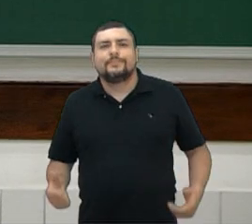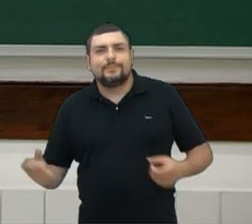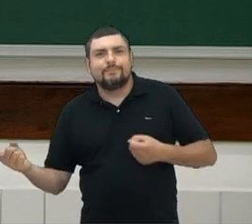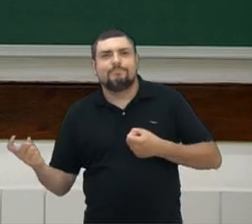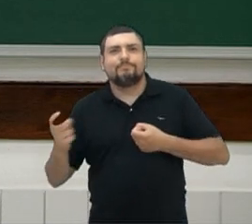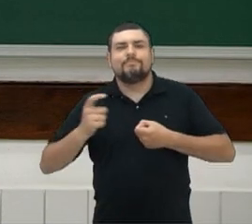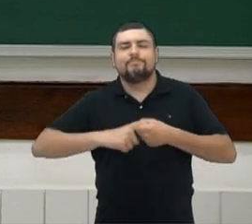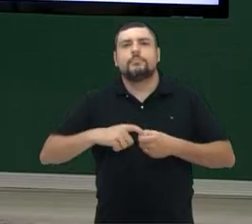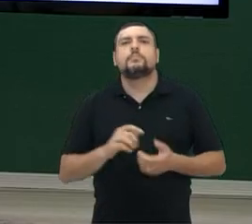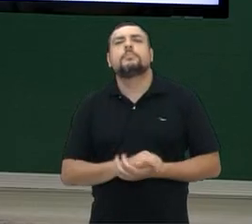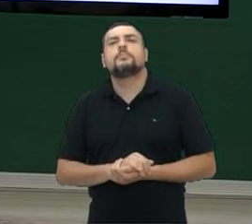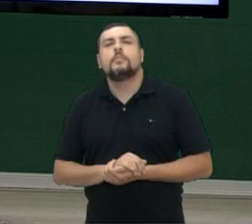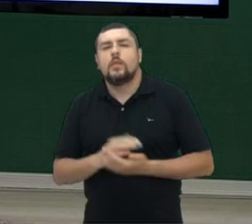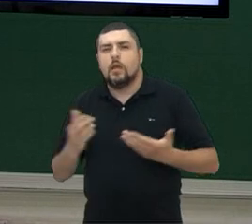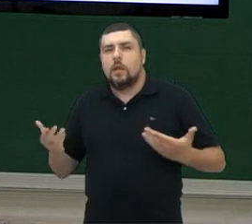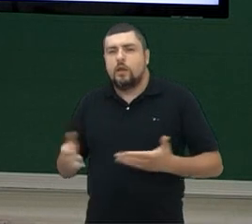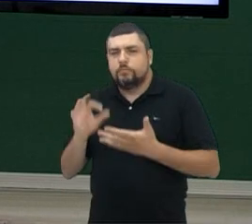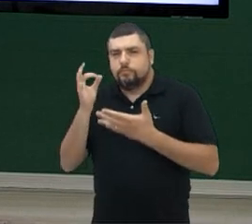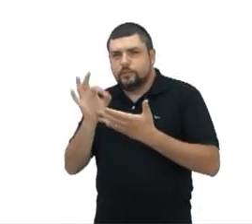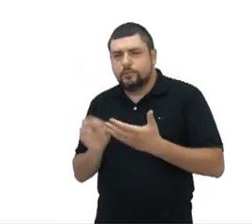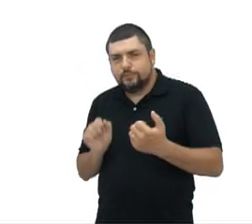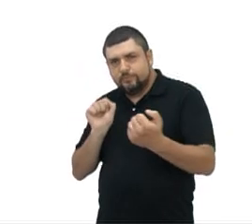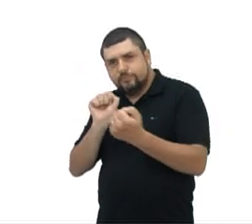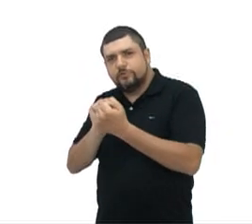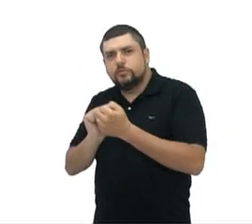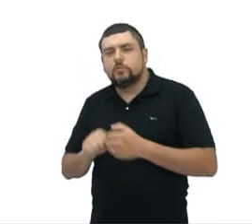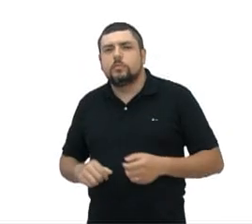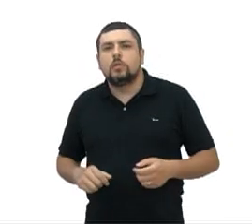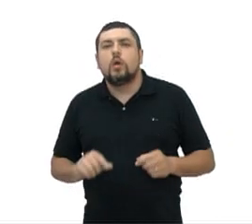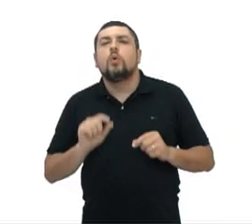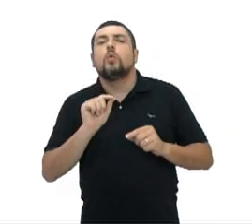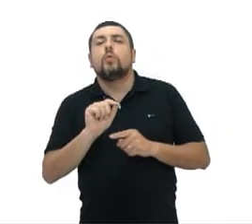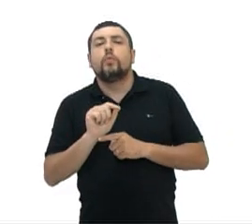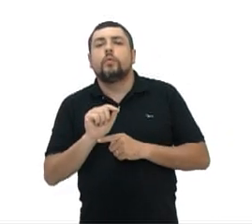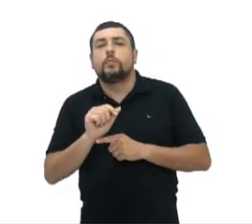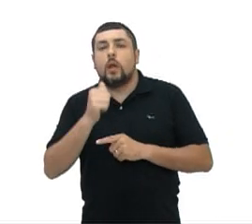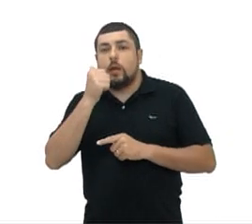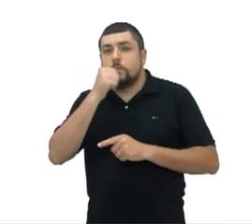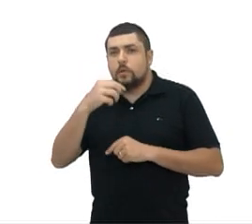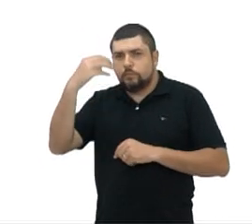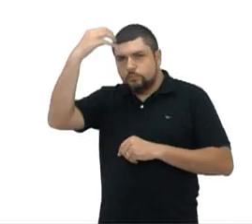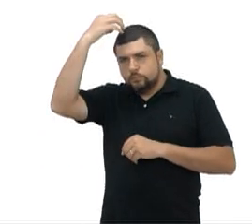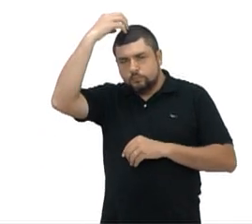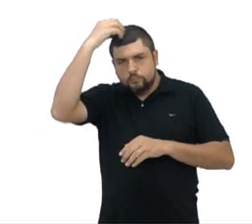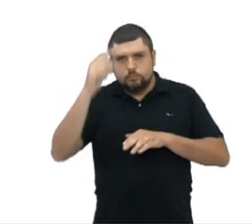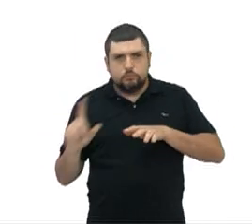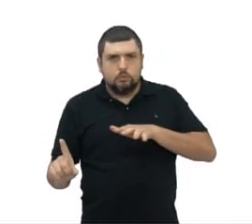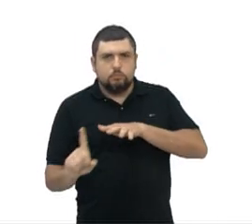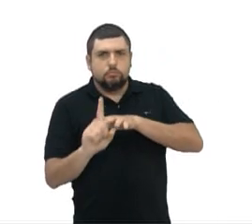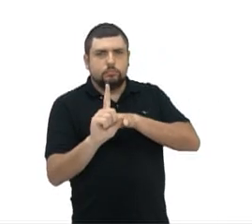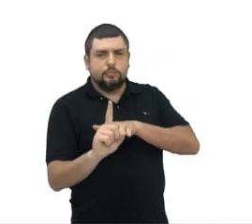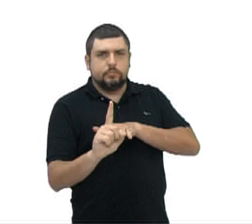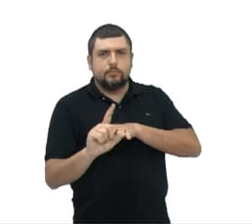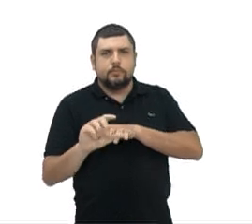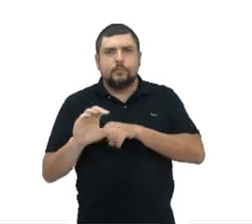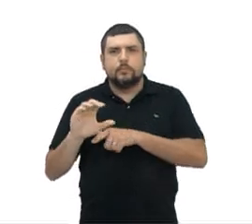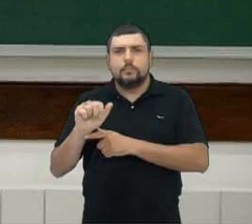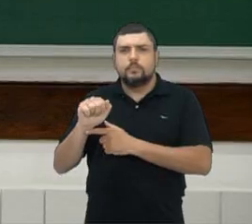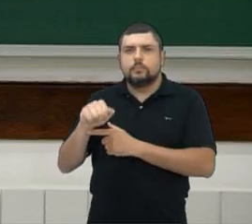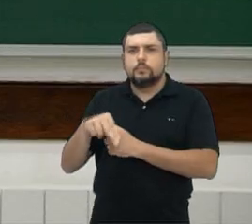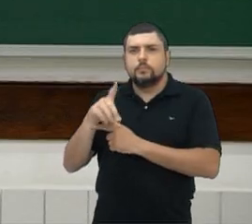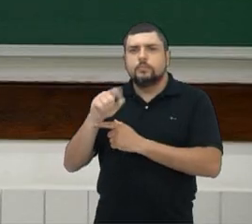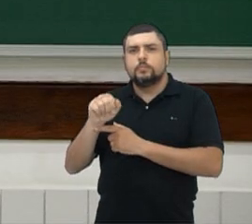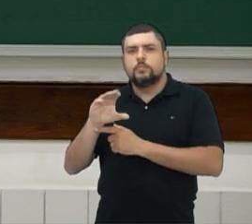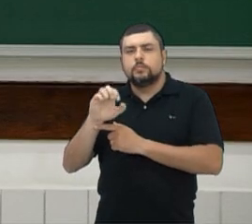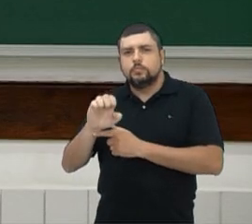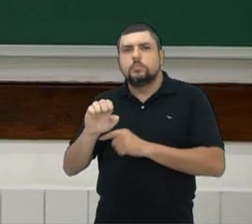Voltei. Vamos corrigir junto essas. É sobre as rainhas guerreiras. Vocês já responderam em outra atividade. Eu fiz questão de